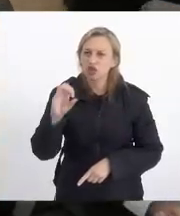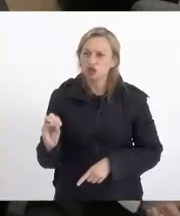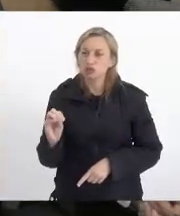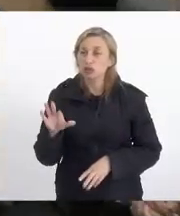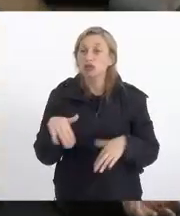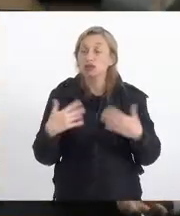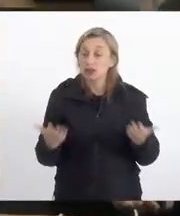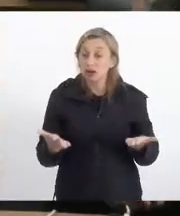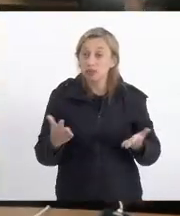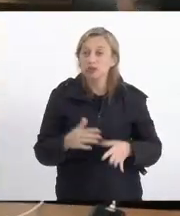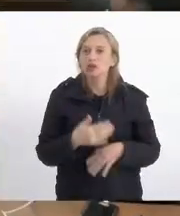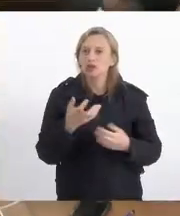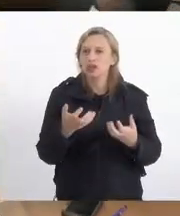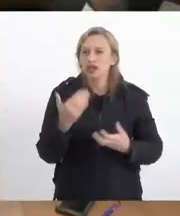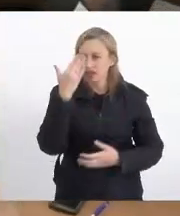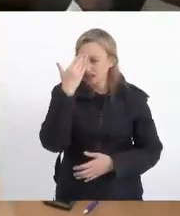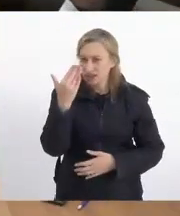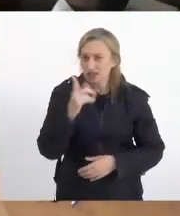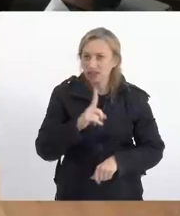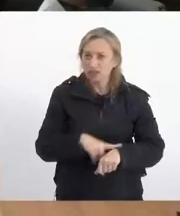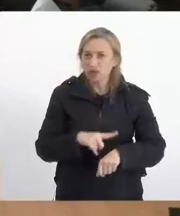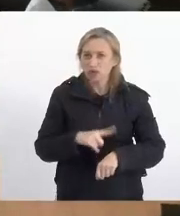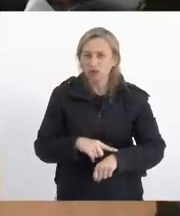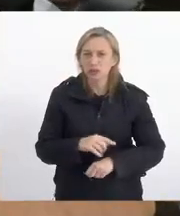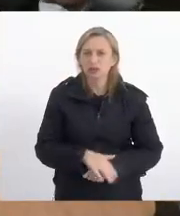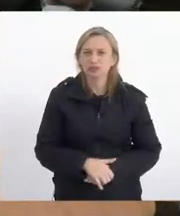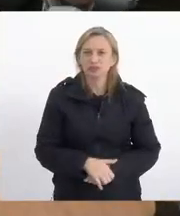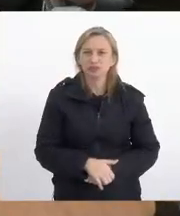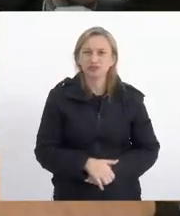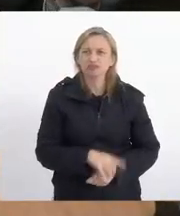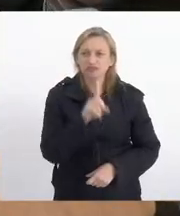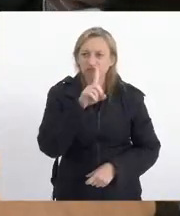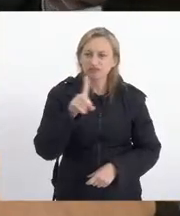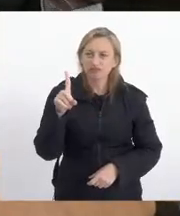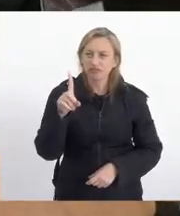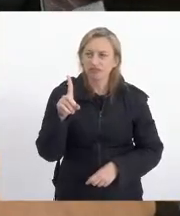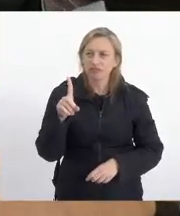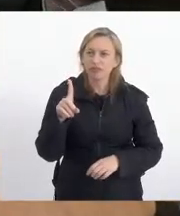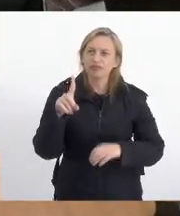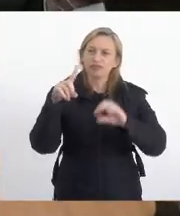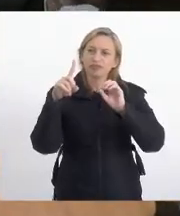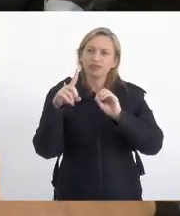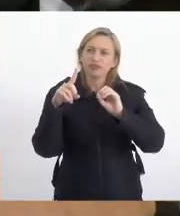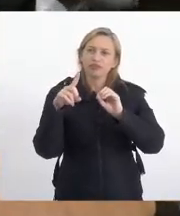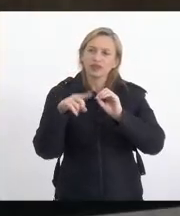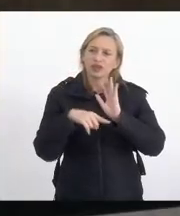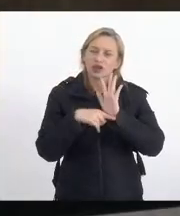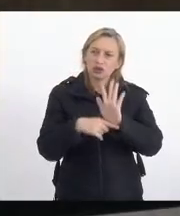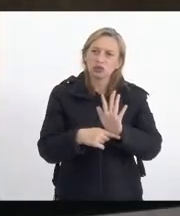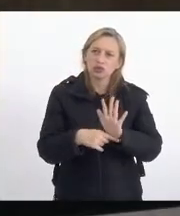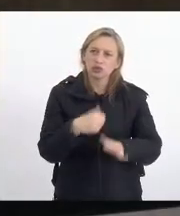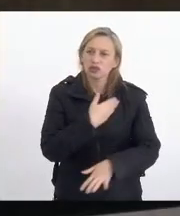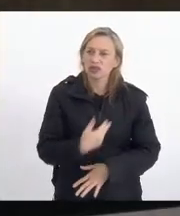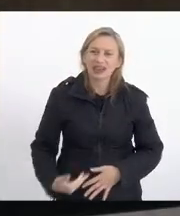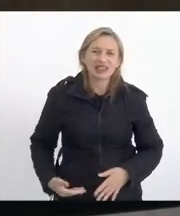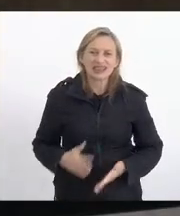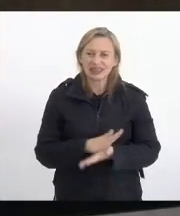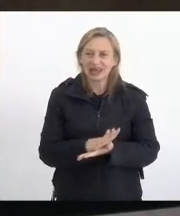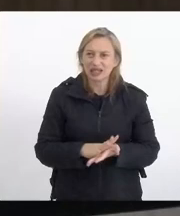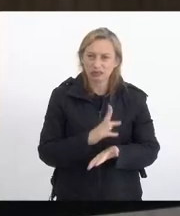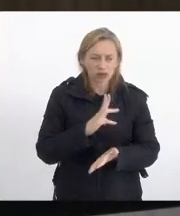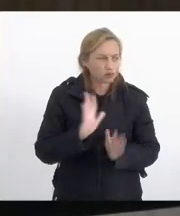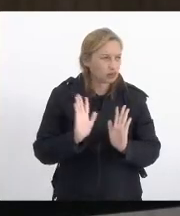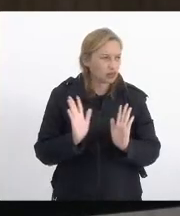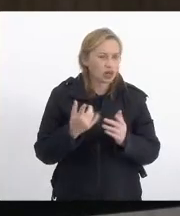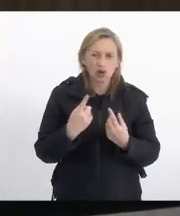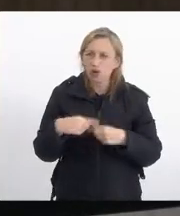então, favor. Eu quero agradecer este momento, que Deus ilumine ao governador, que não é nada pessoal contra